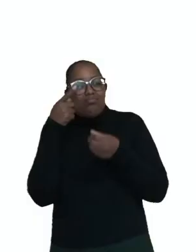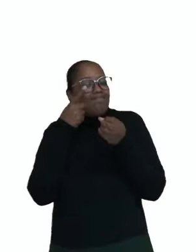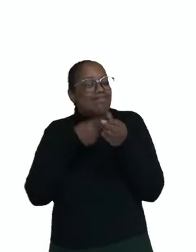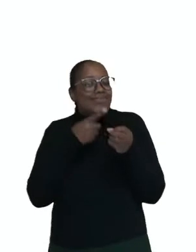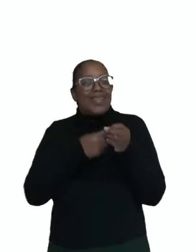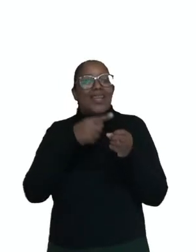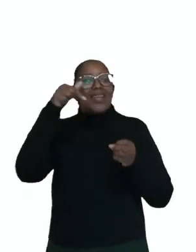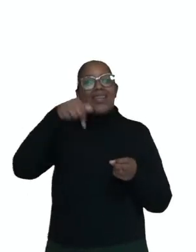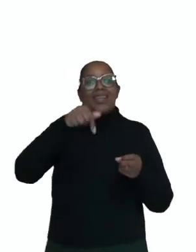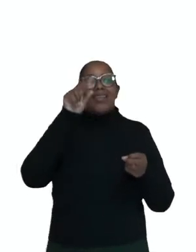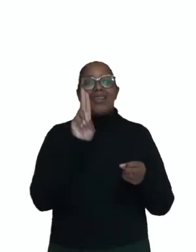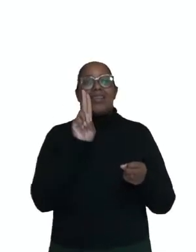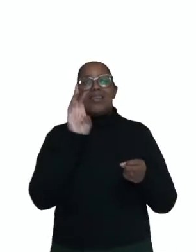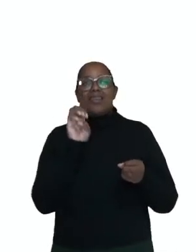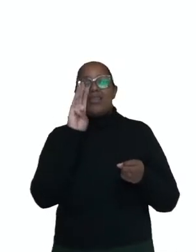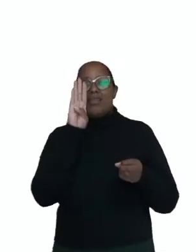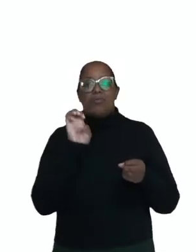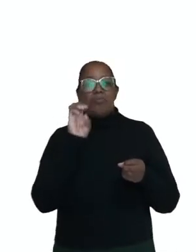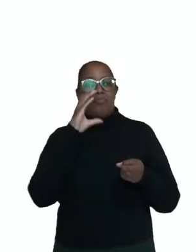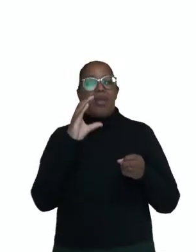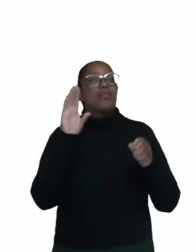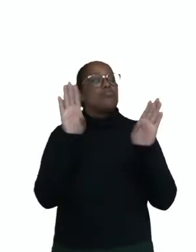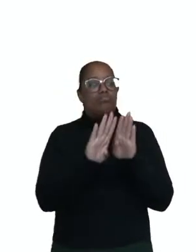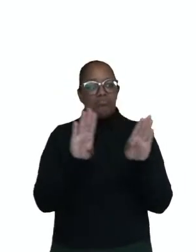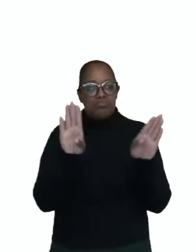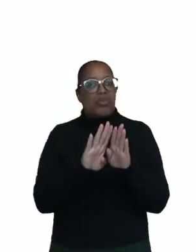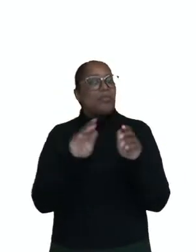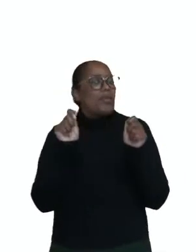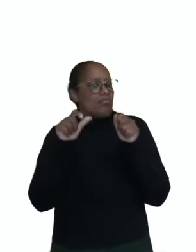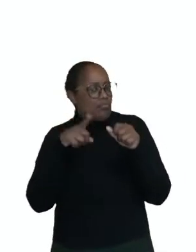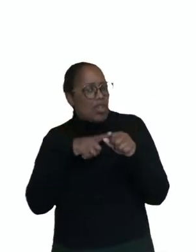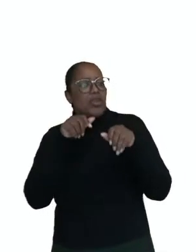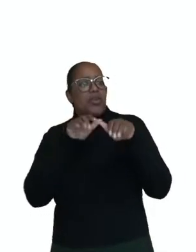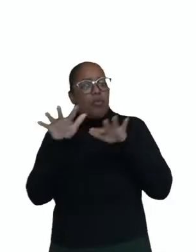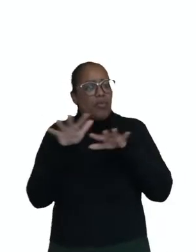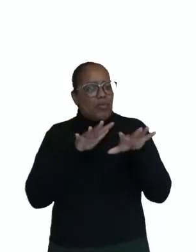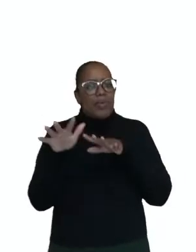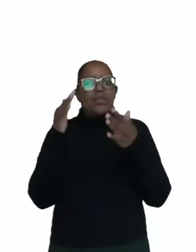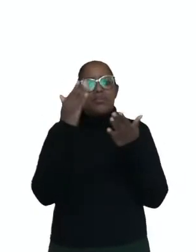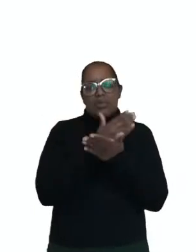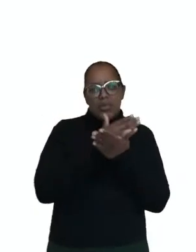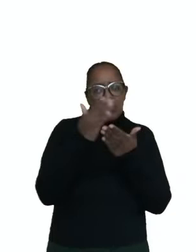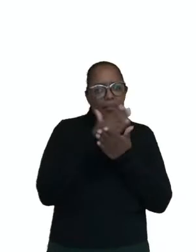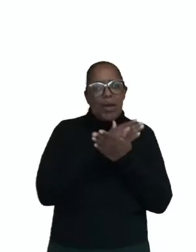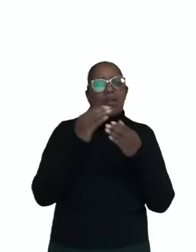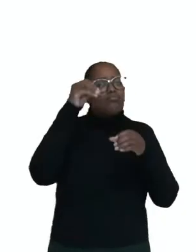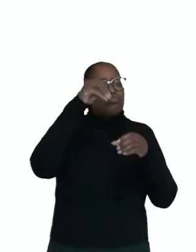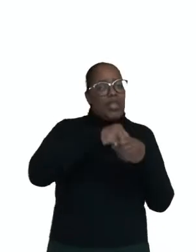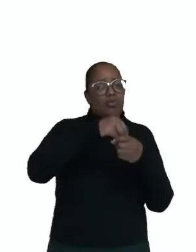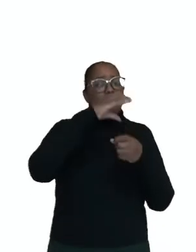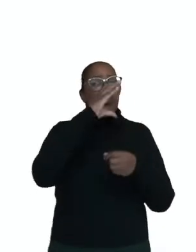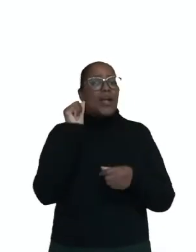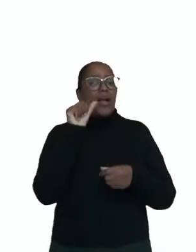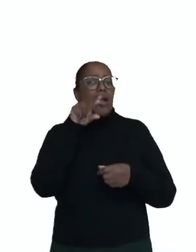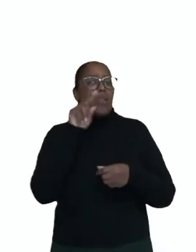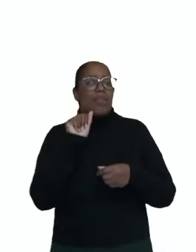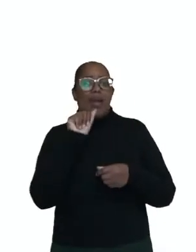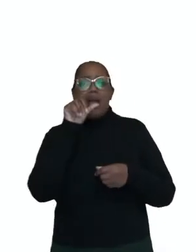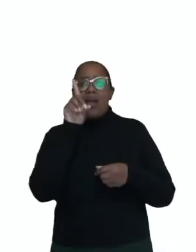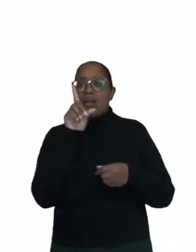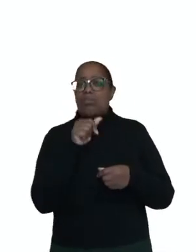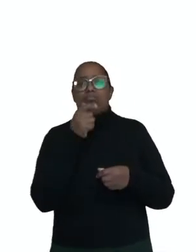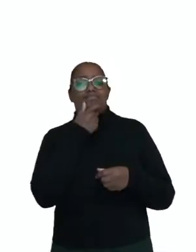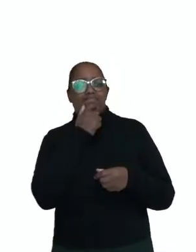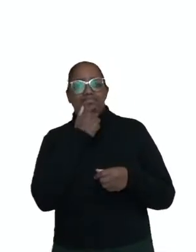no Canadá, que evidencia também um movimento de distinção dentro do Canadá, onde,